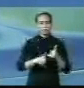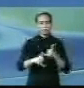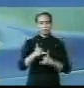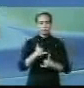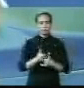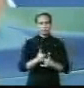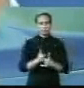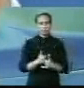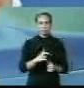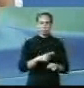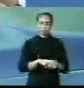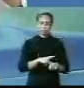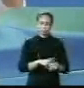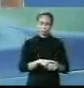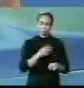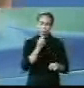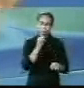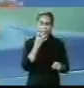nós tenhamos